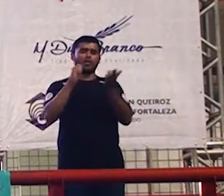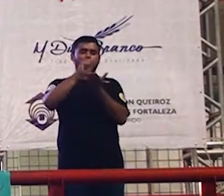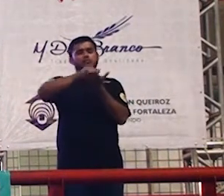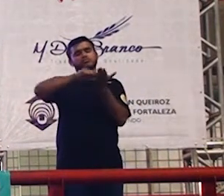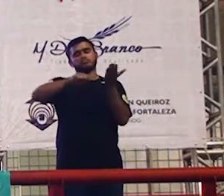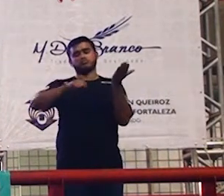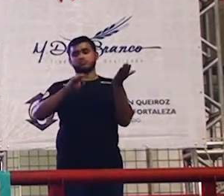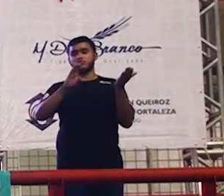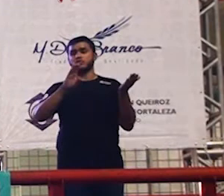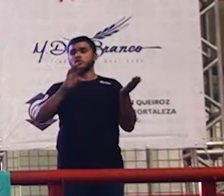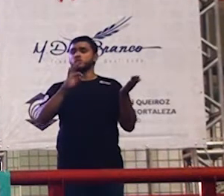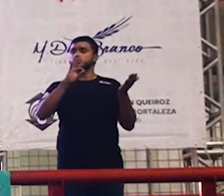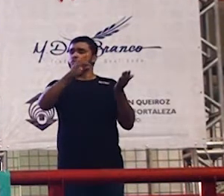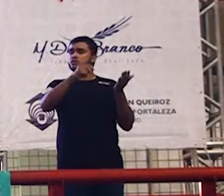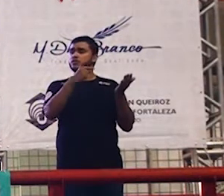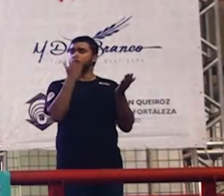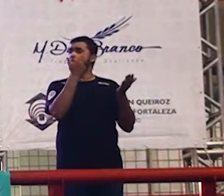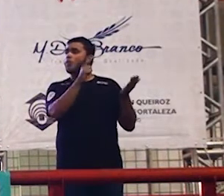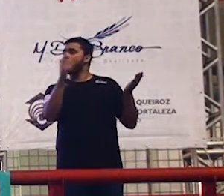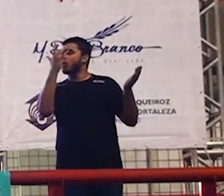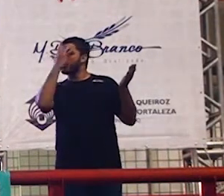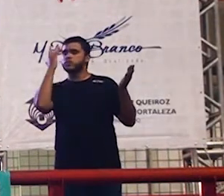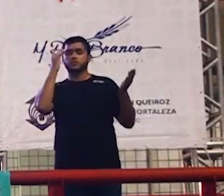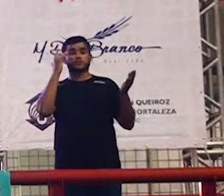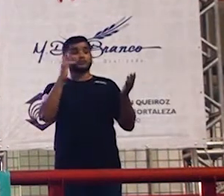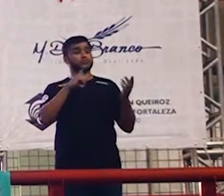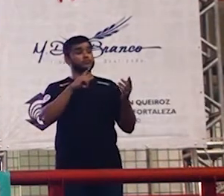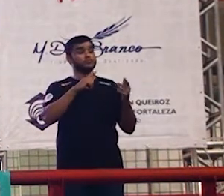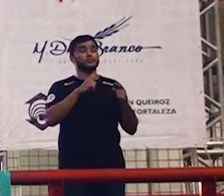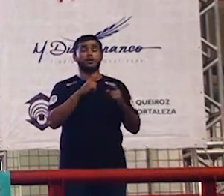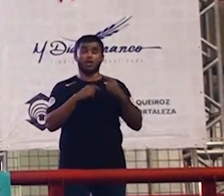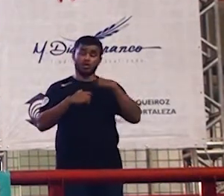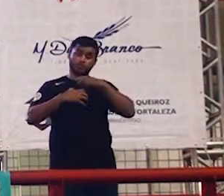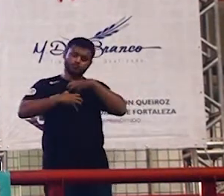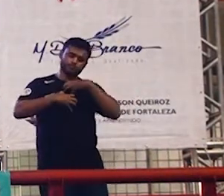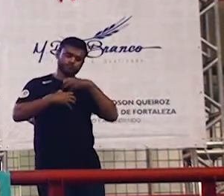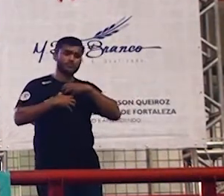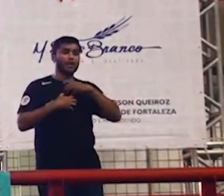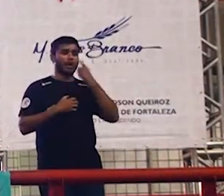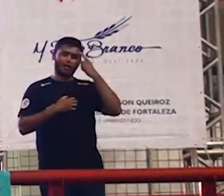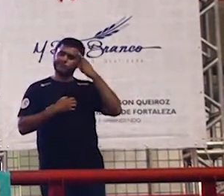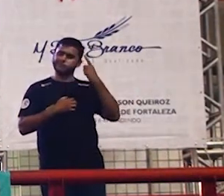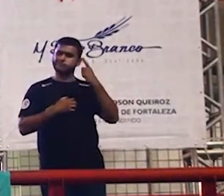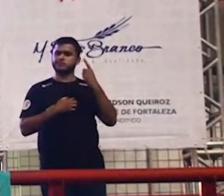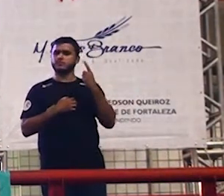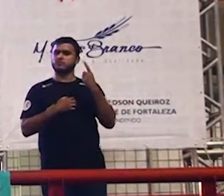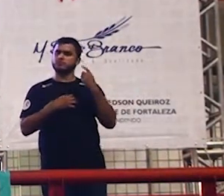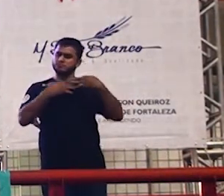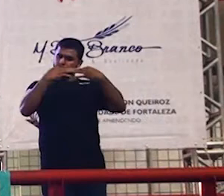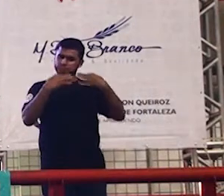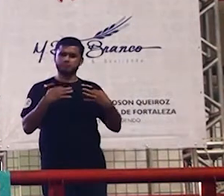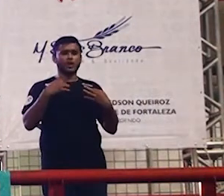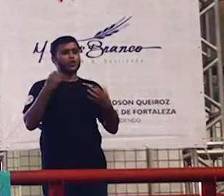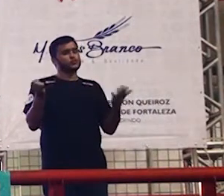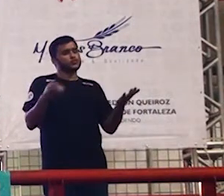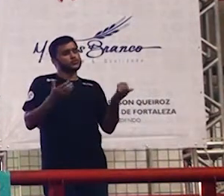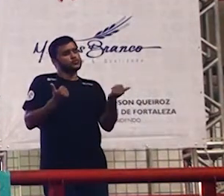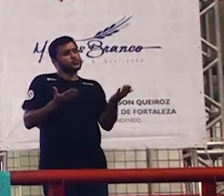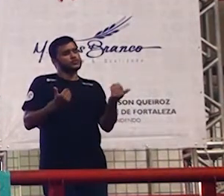a campa foi outro berço. A segunda é que o escrito ficaria assim mais elegante e mais